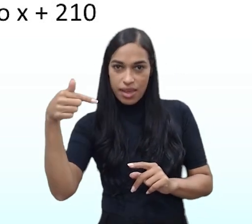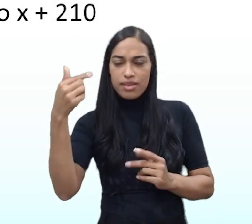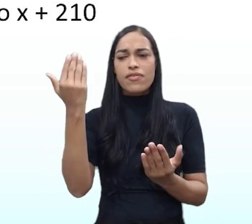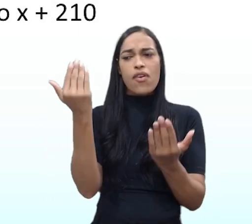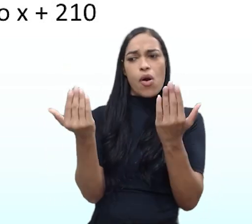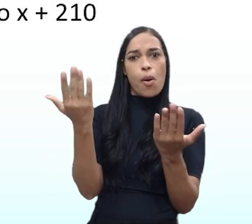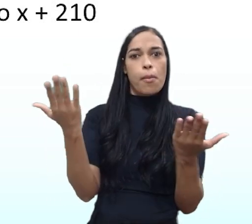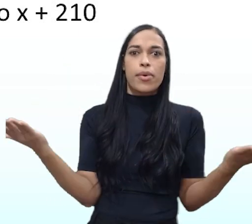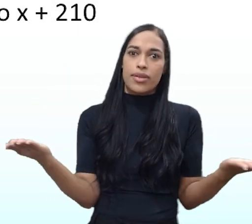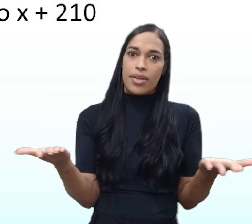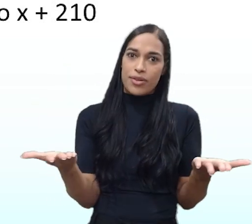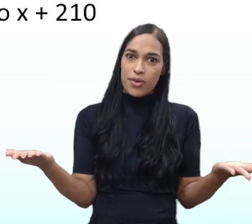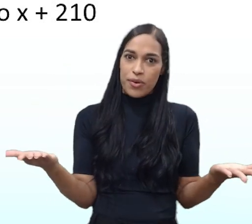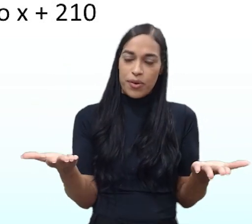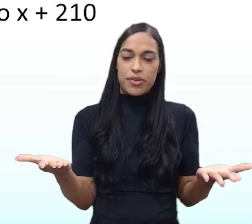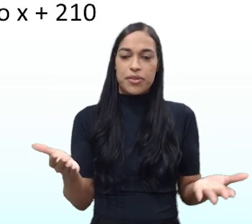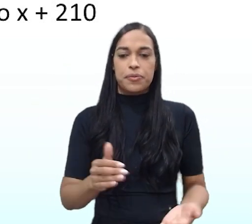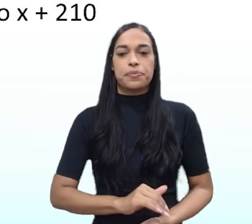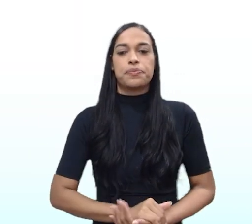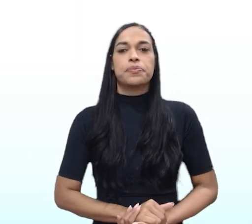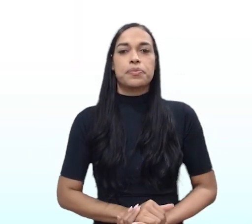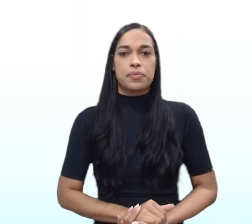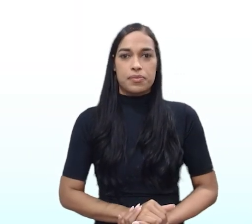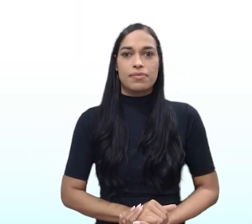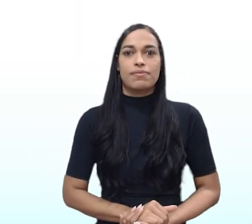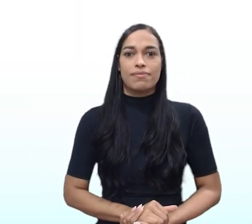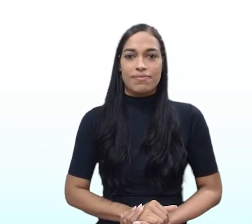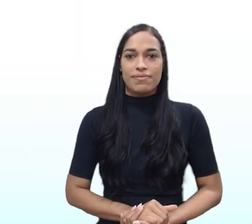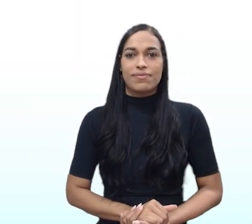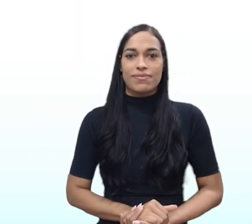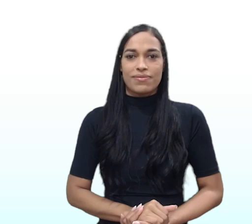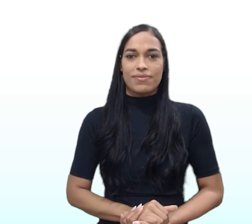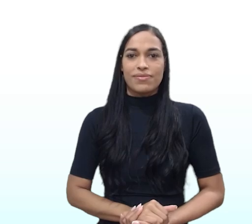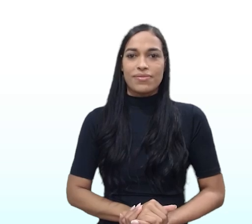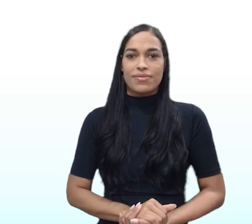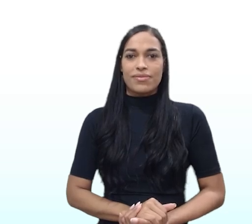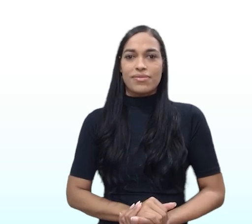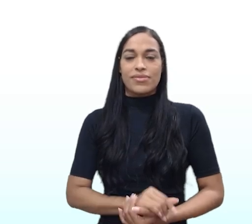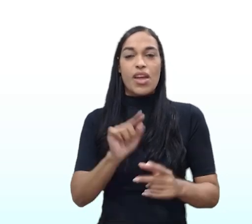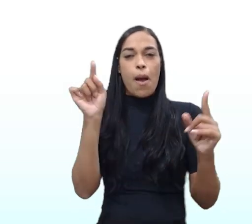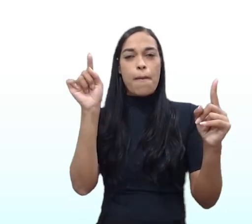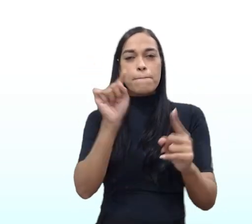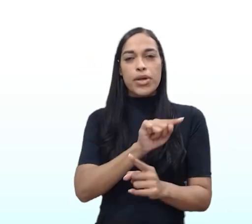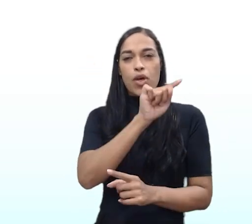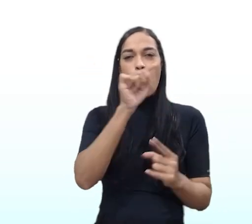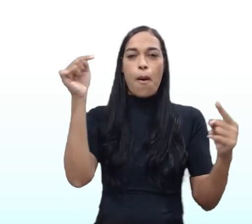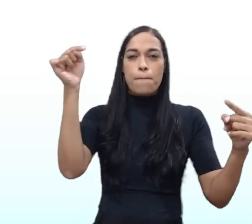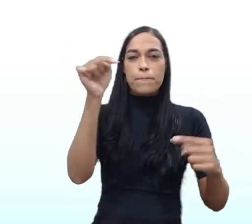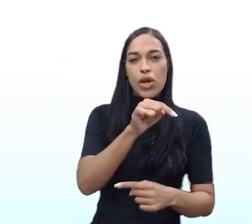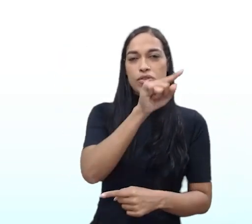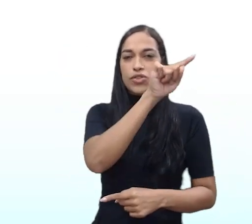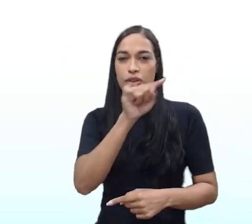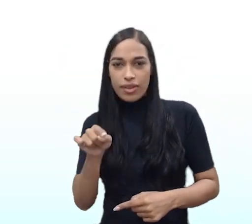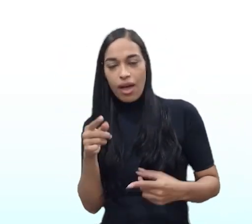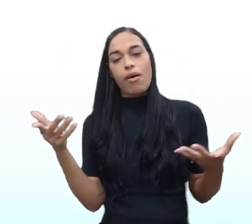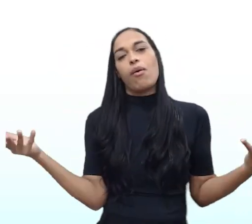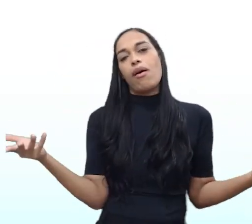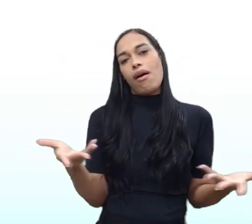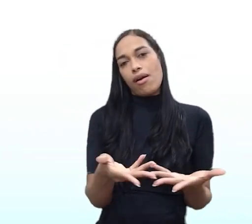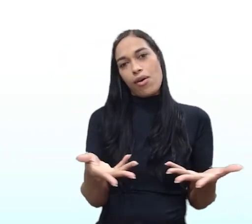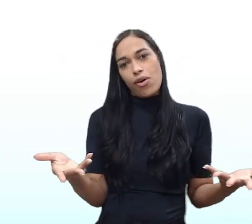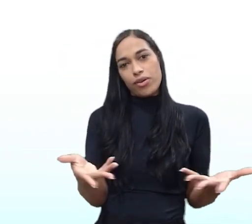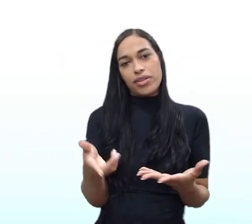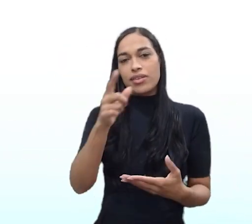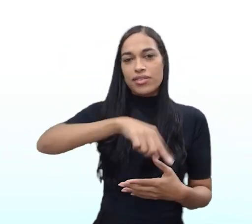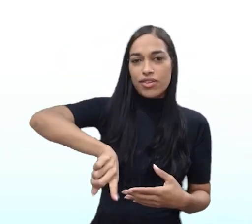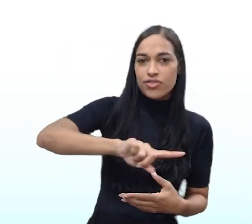ser comparada agora fazendo uma grandeza, né, diretamente proporcional. Aquela lance da